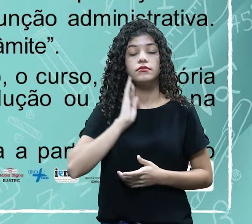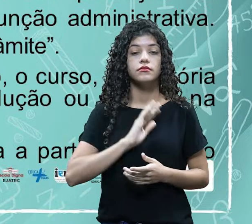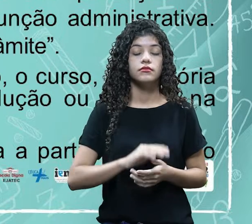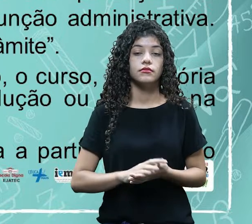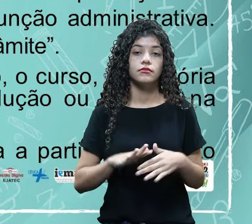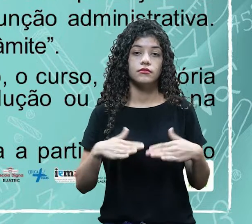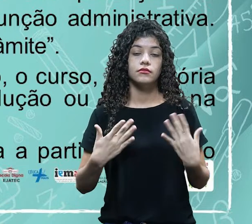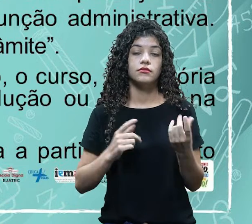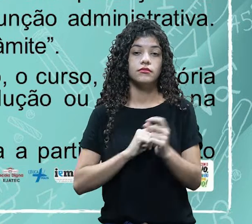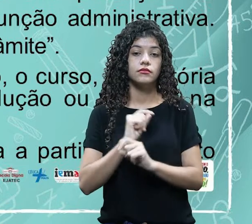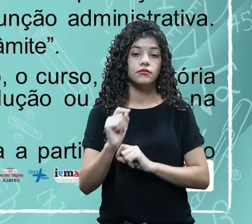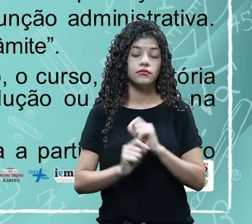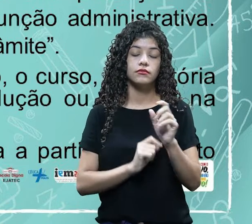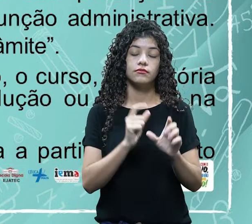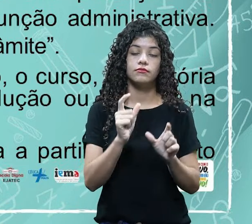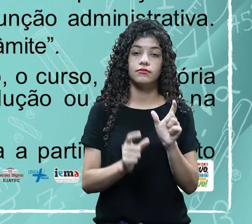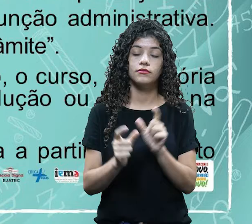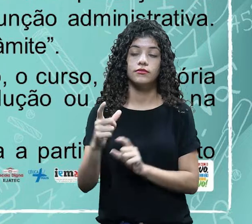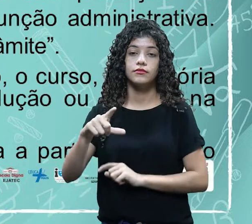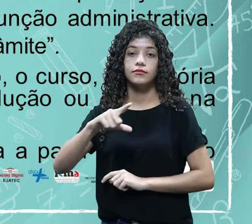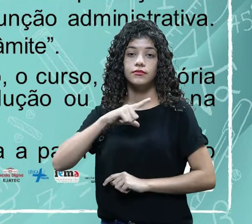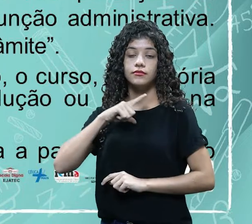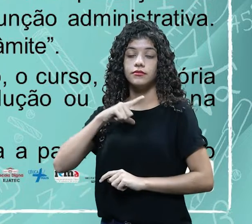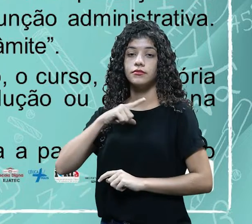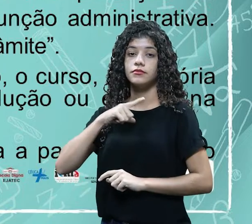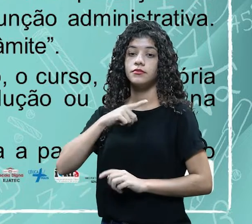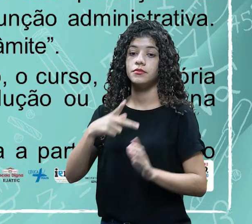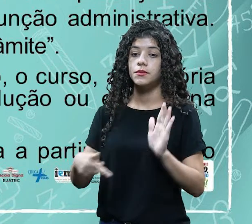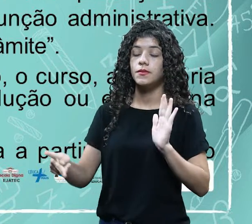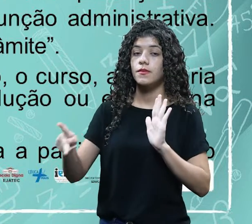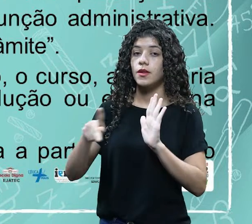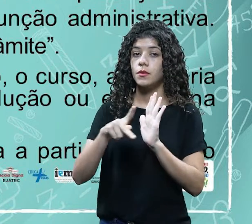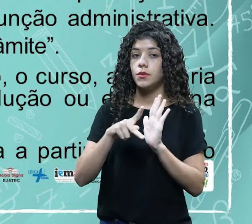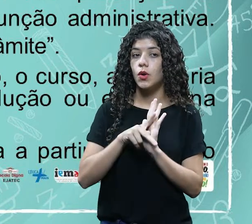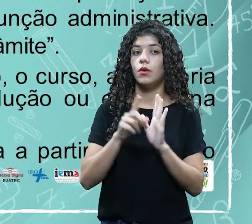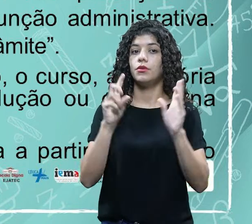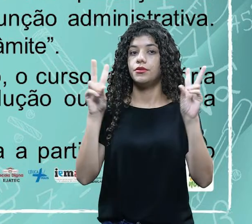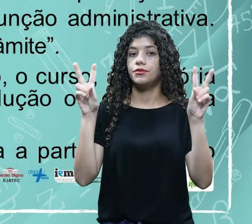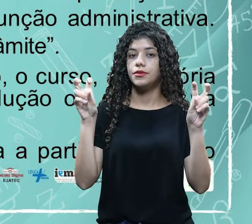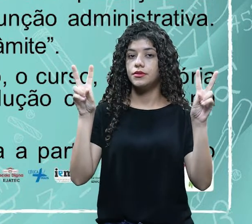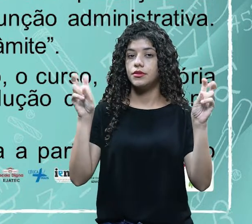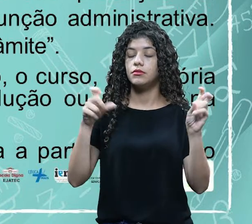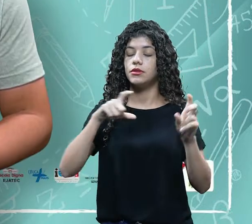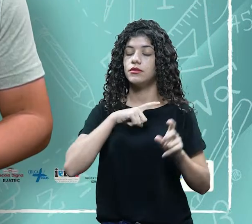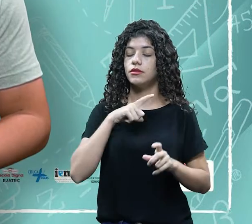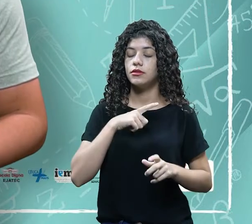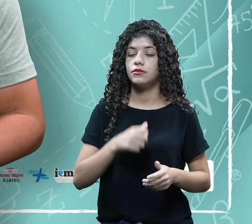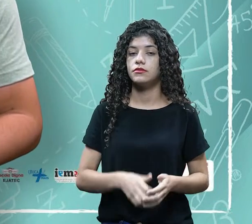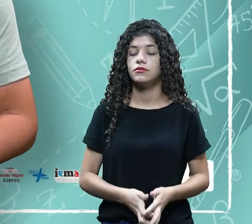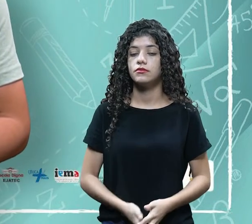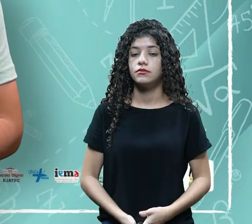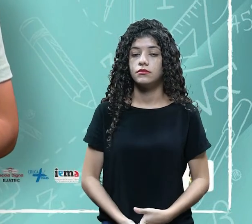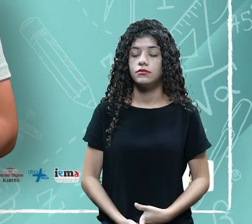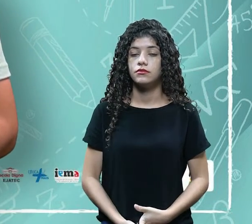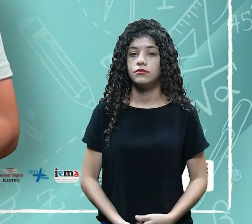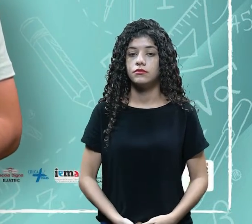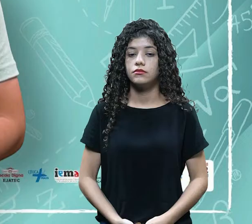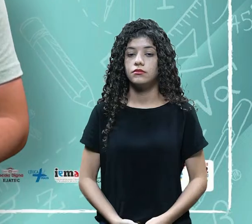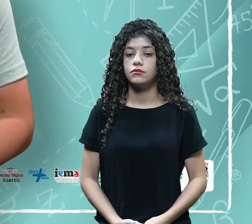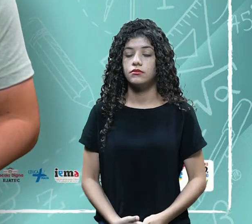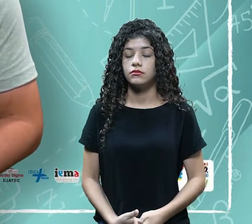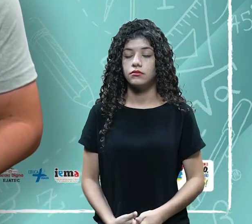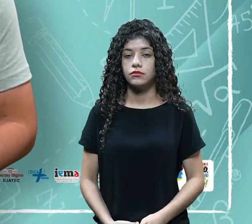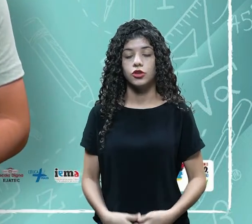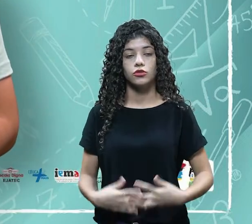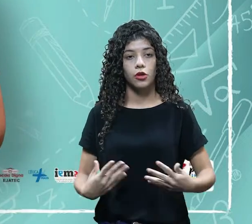cada documento ele terá uma tramitação definida a partir do assunto de que ele trata. Então, quando aquele documento ele chega